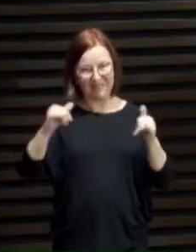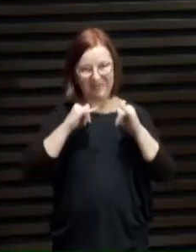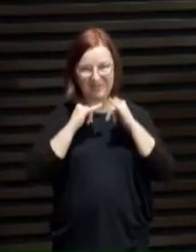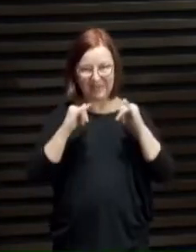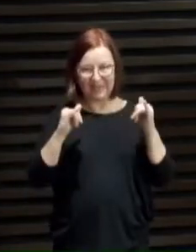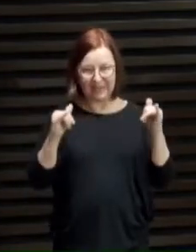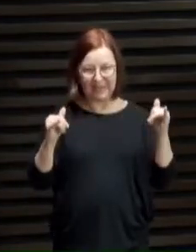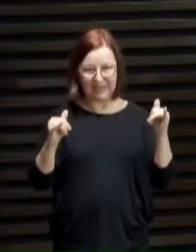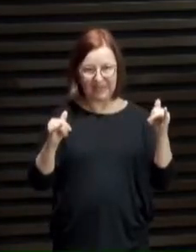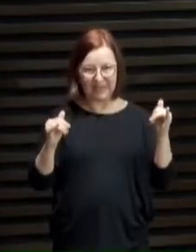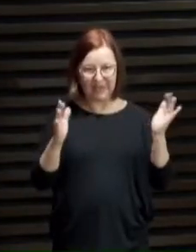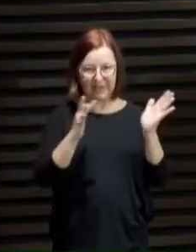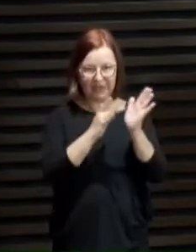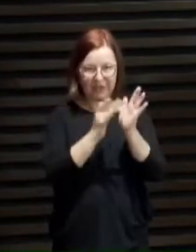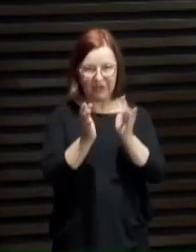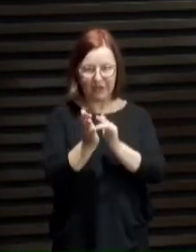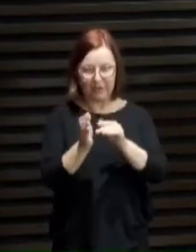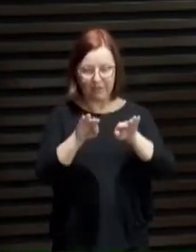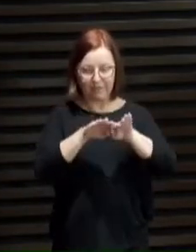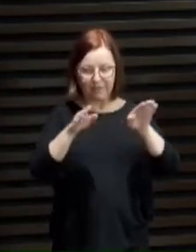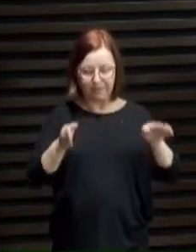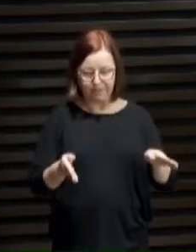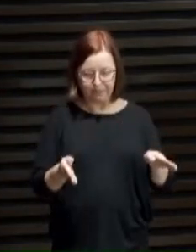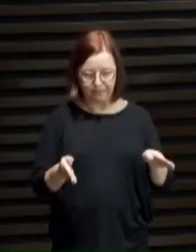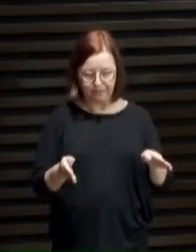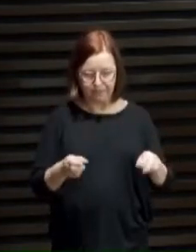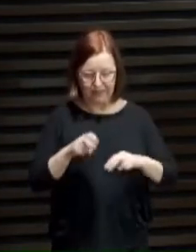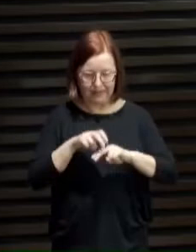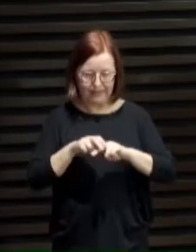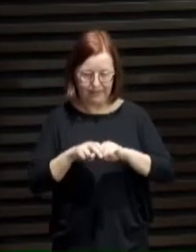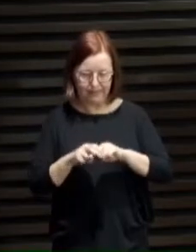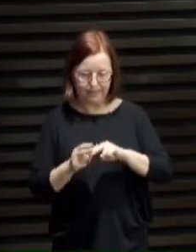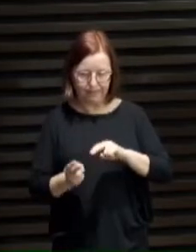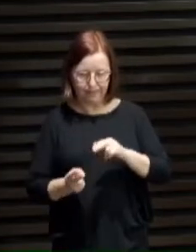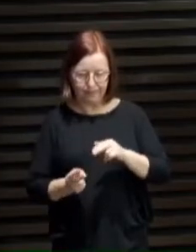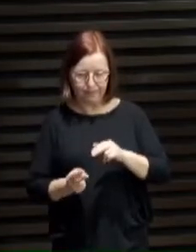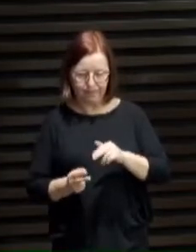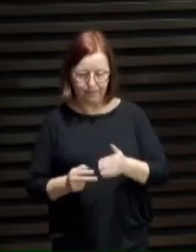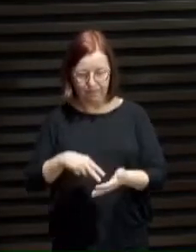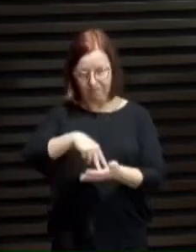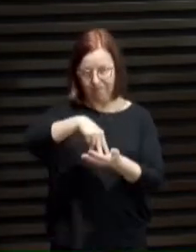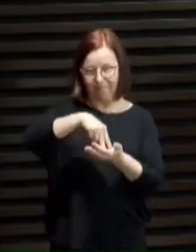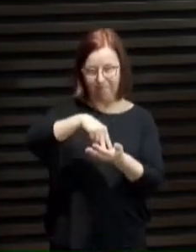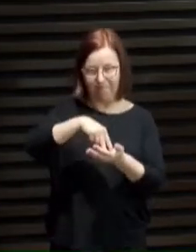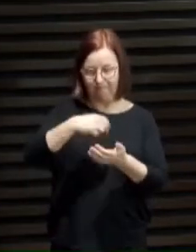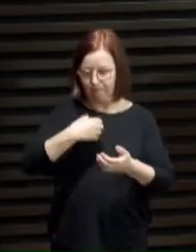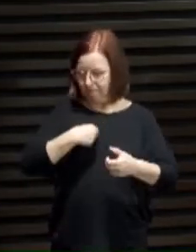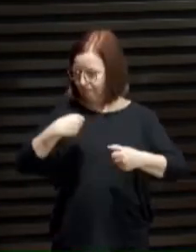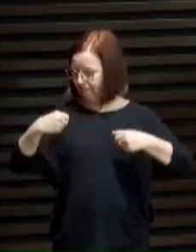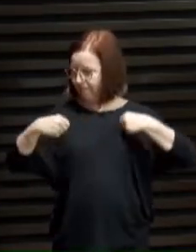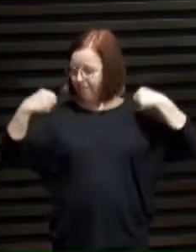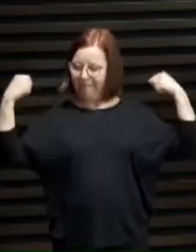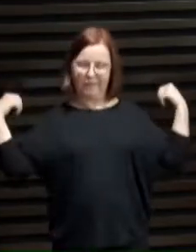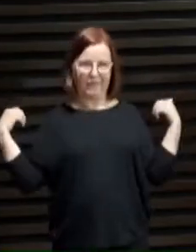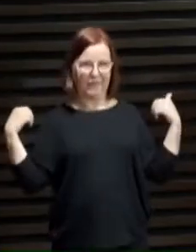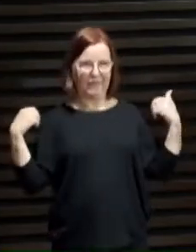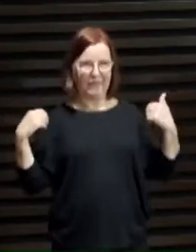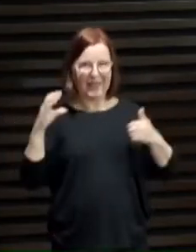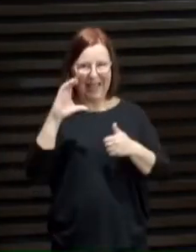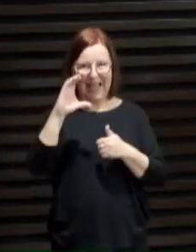que ele levantou-se da ceia, tirou a sua capa, a vestimenta de cima. Sabe o que é a